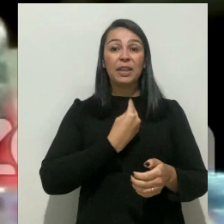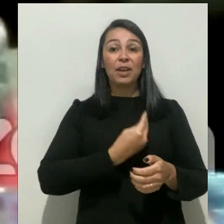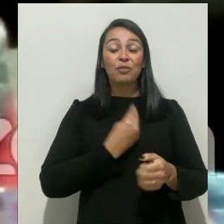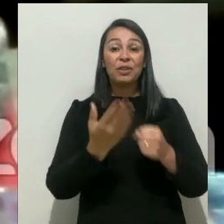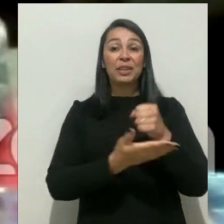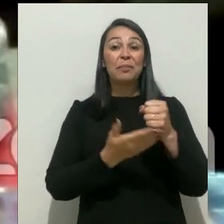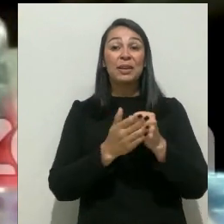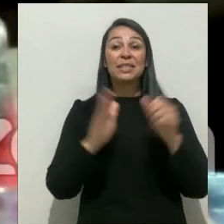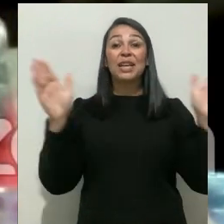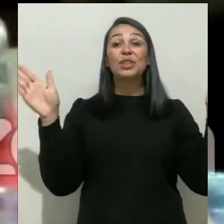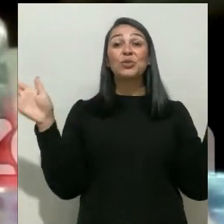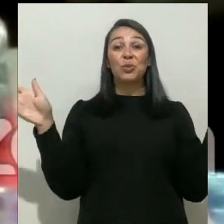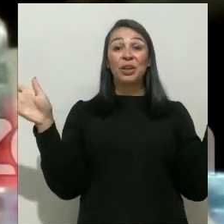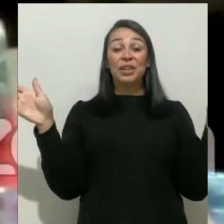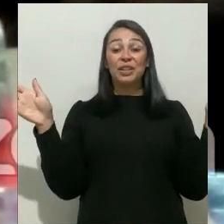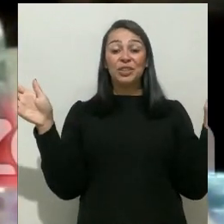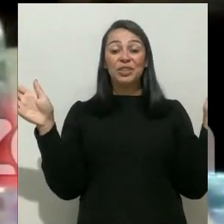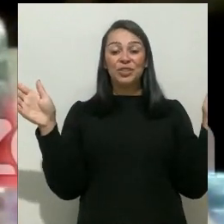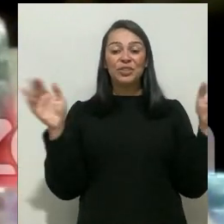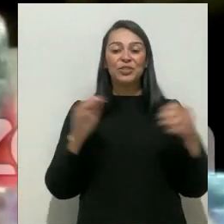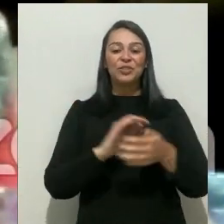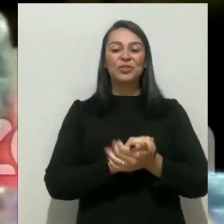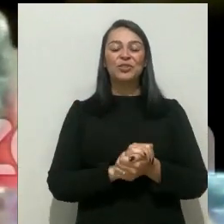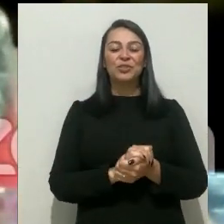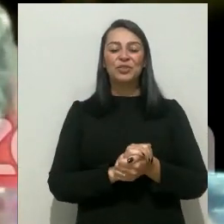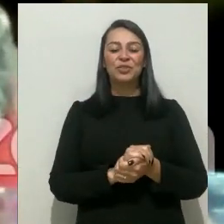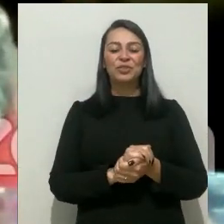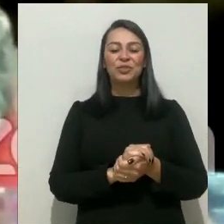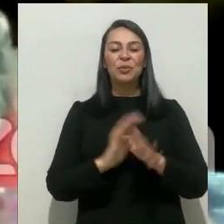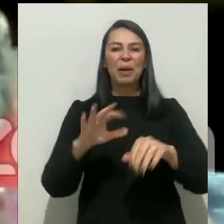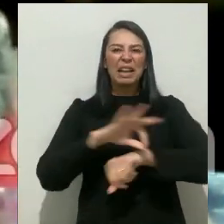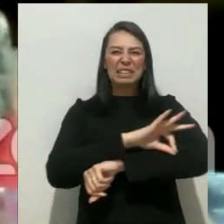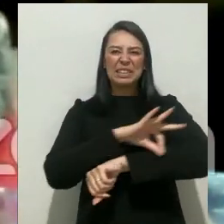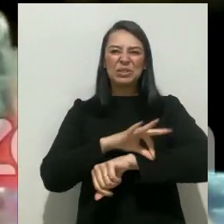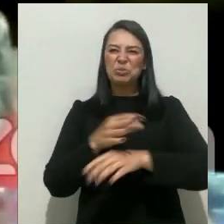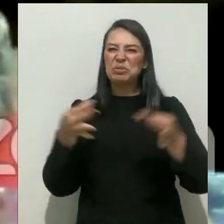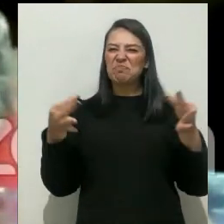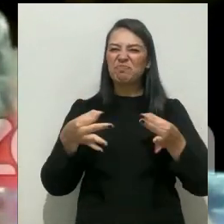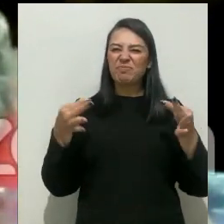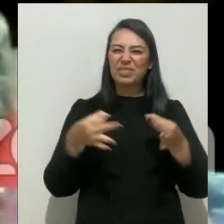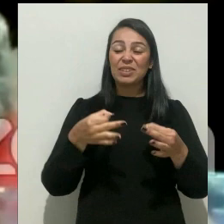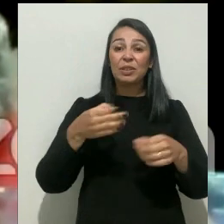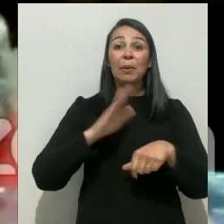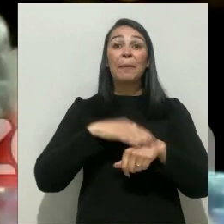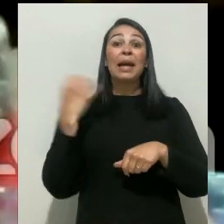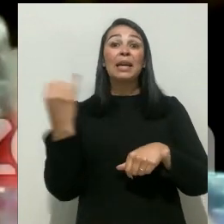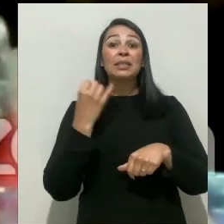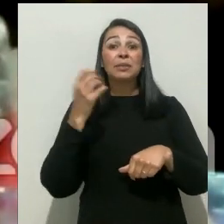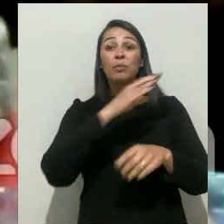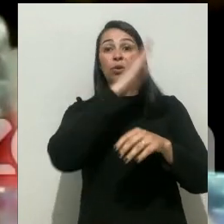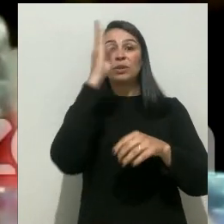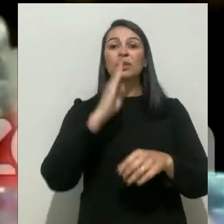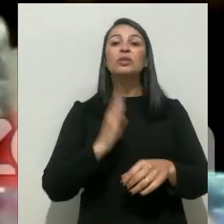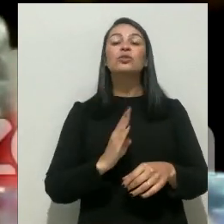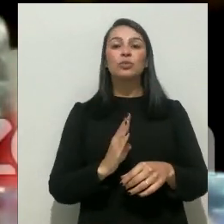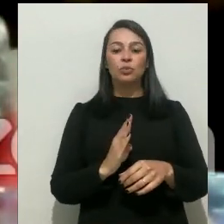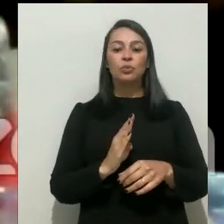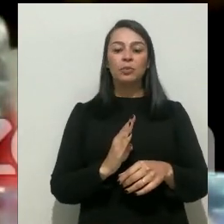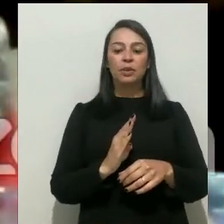do Cristo e dos Irmãos Roberto. Que era um escritório de arquitetura espetacular, dos mais importantes do Brasil,